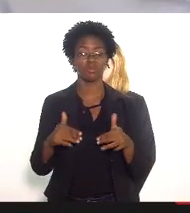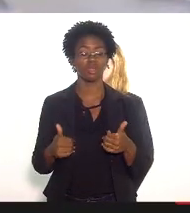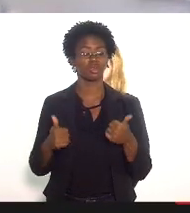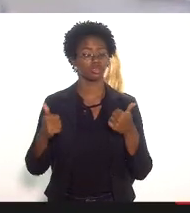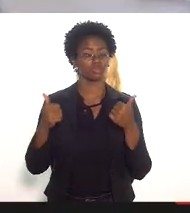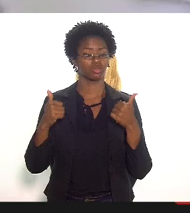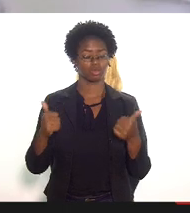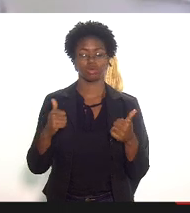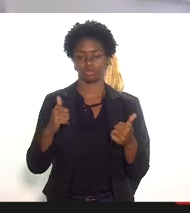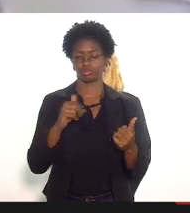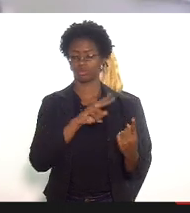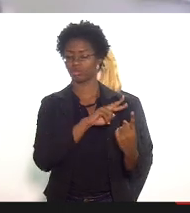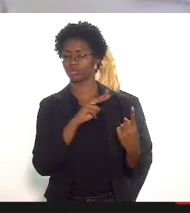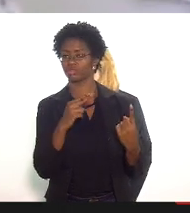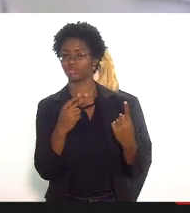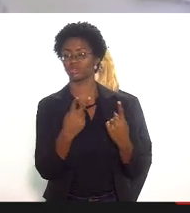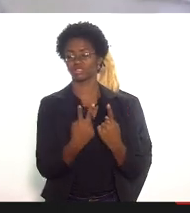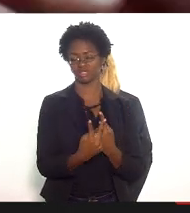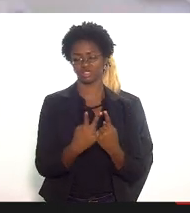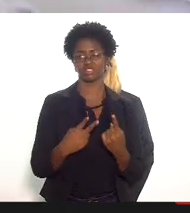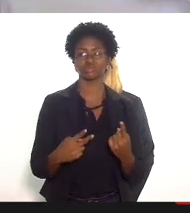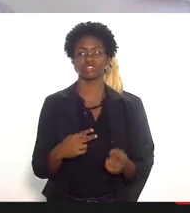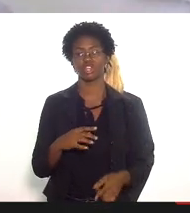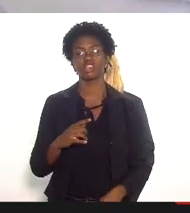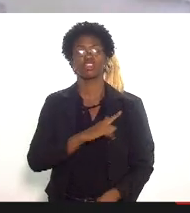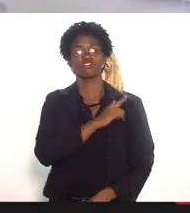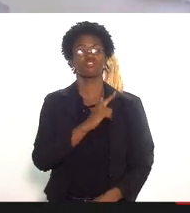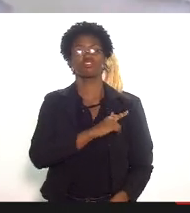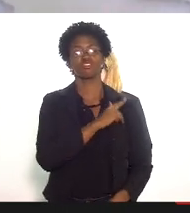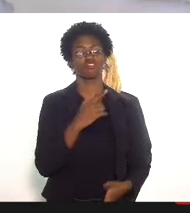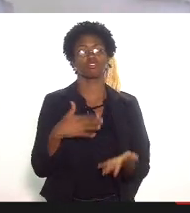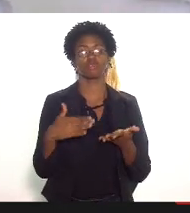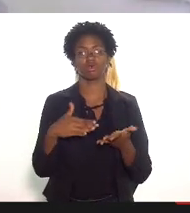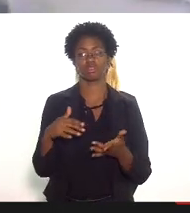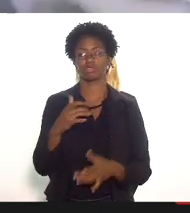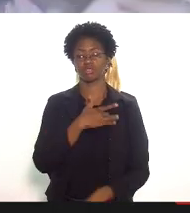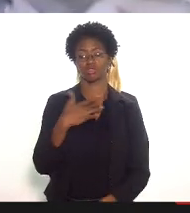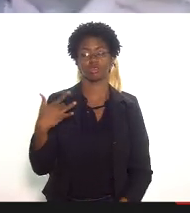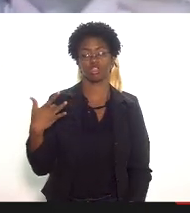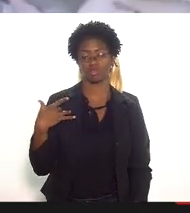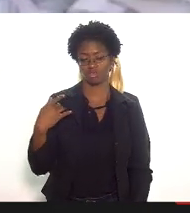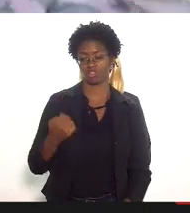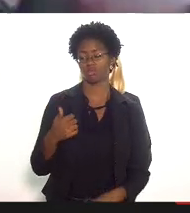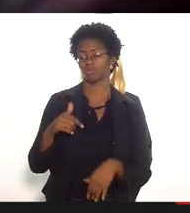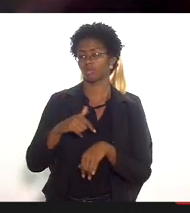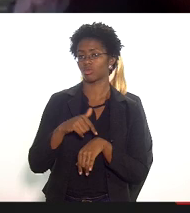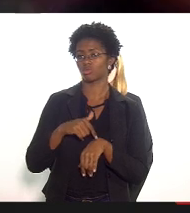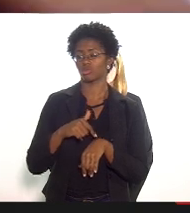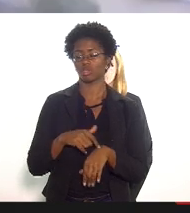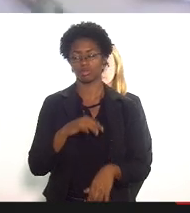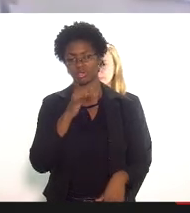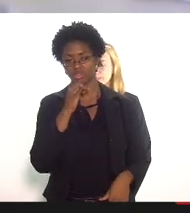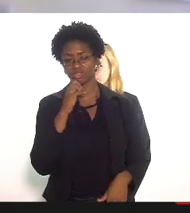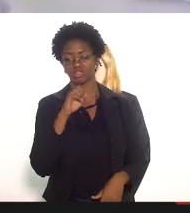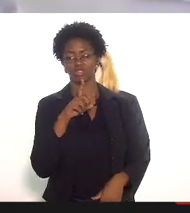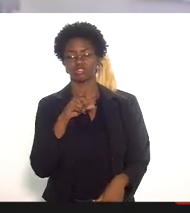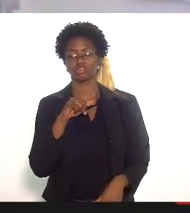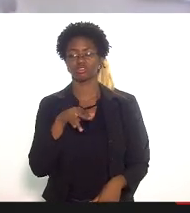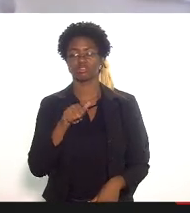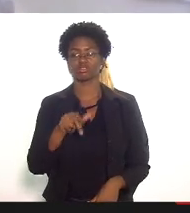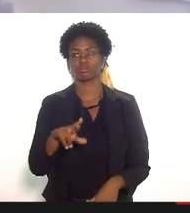do ponto de vista, né, daqueles que faziam a gestão na Secretaria de Saúde. Há pouco tempo mesmo, o senhor Edmar Santos foi